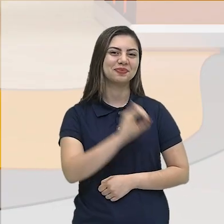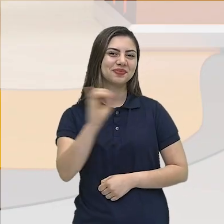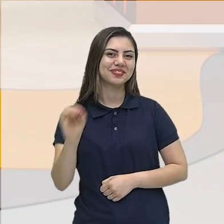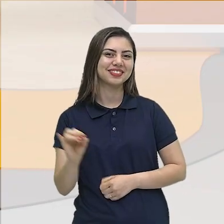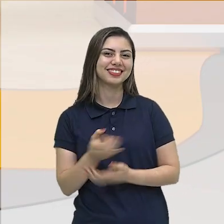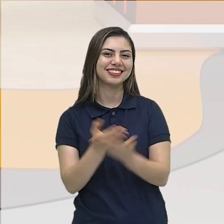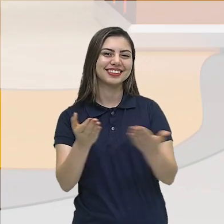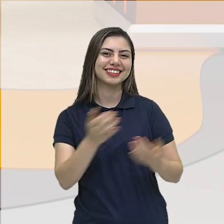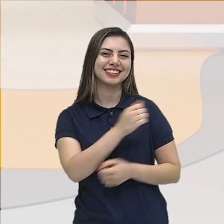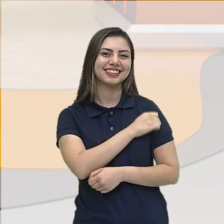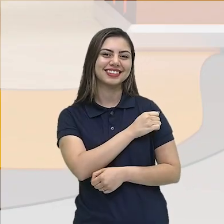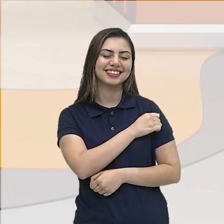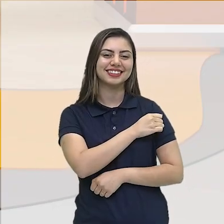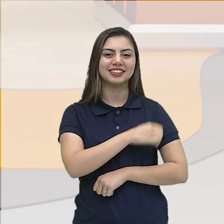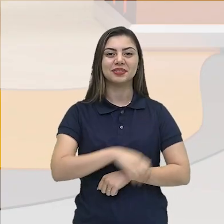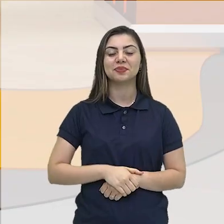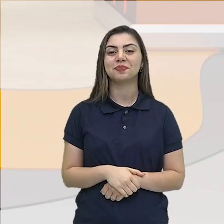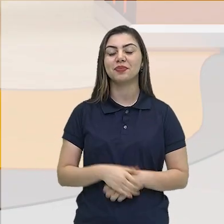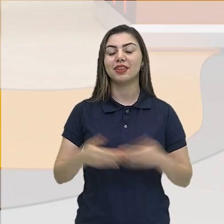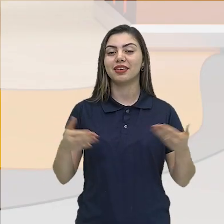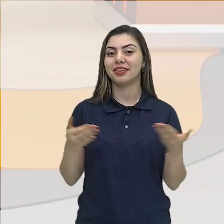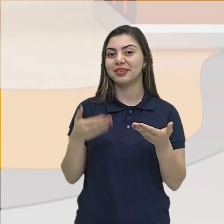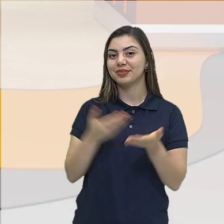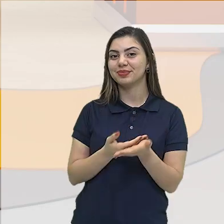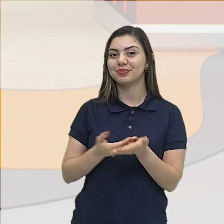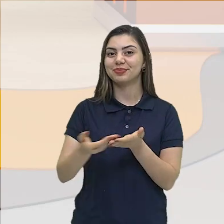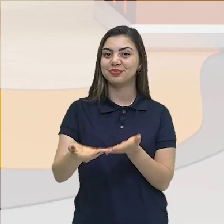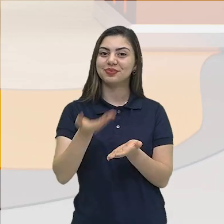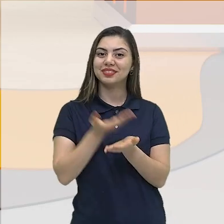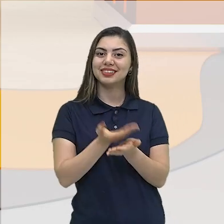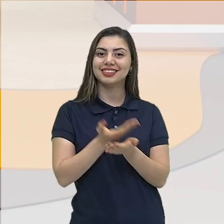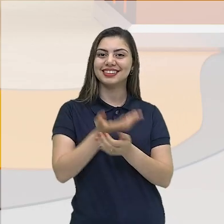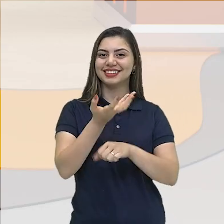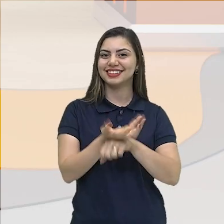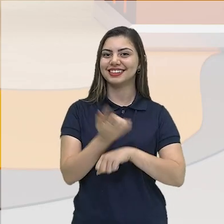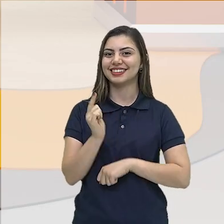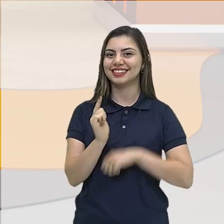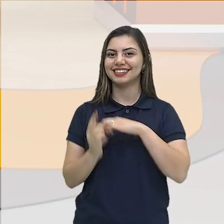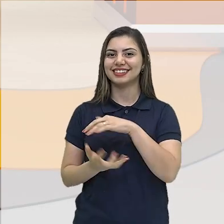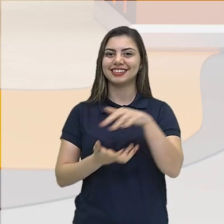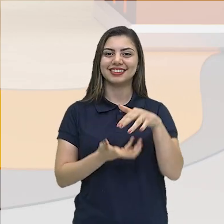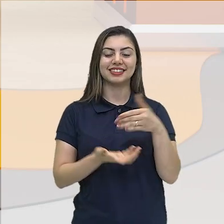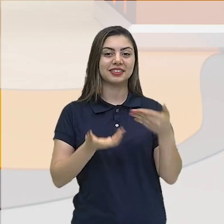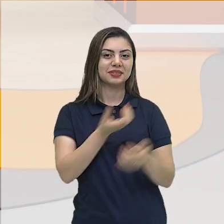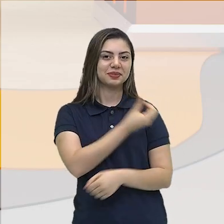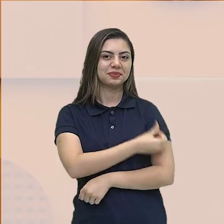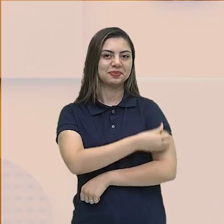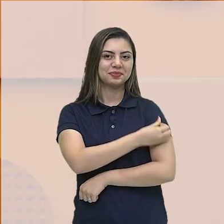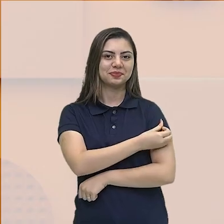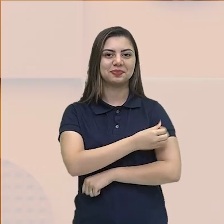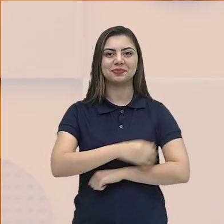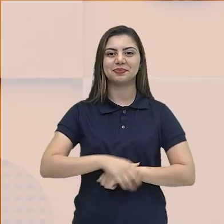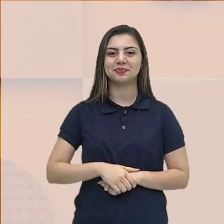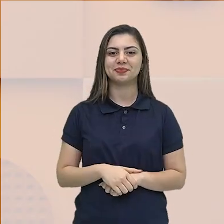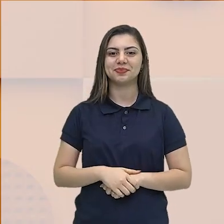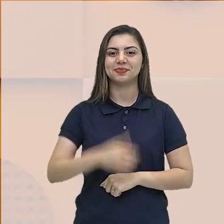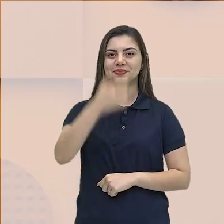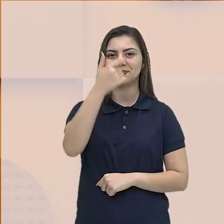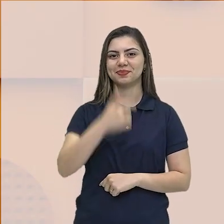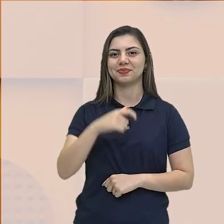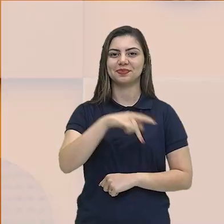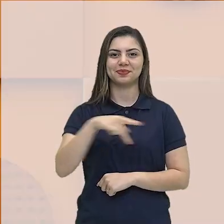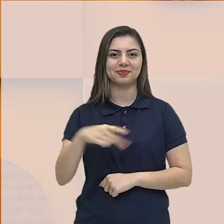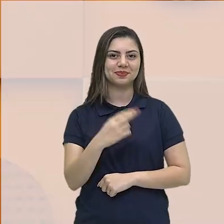Olá, queridos alunos e professores, estamos iniciando mais uma aula de Geografia para o 6º ano. Eu sou